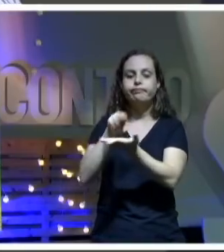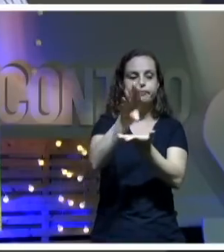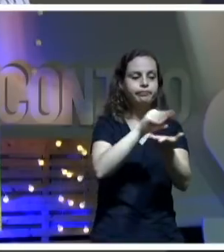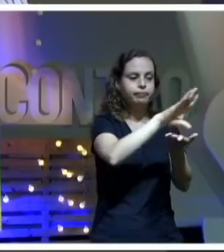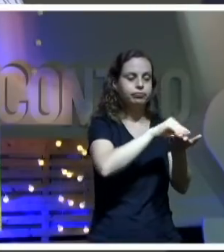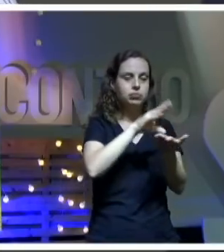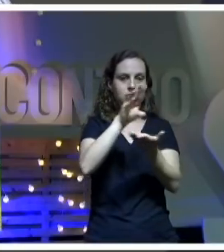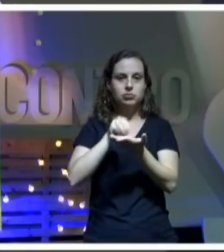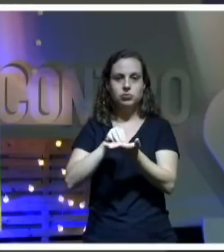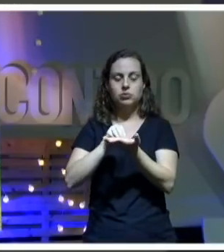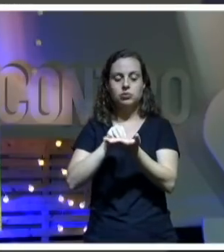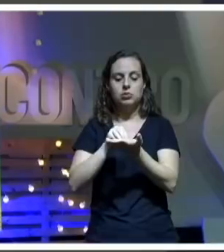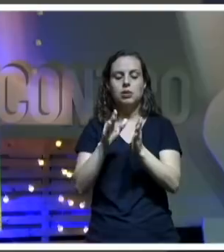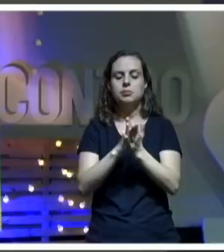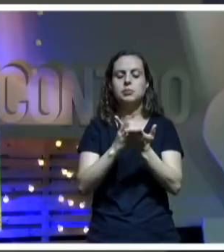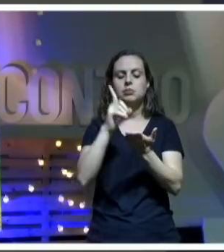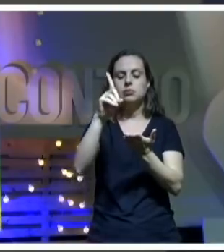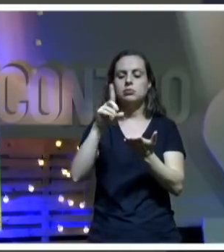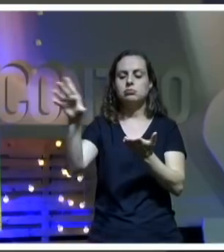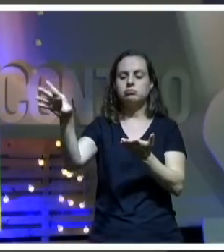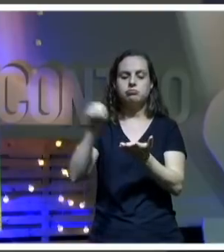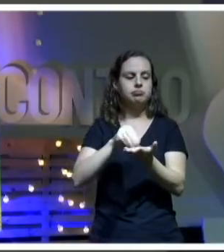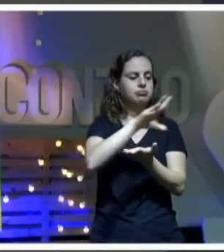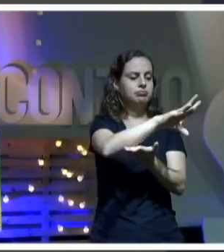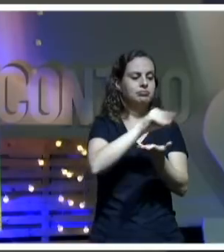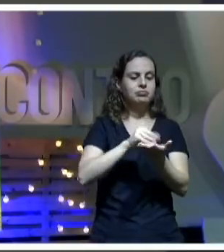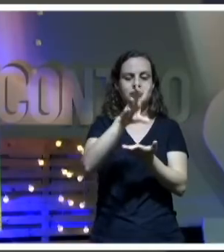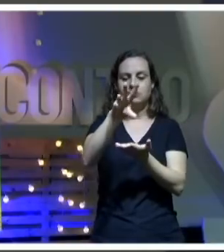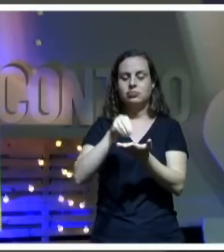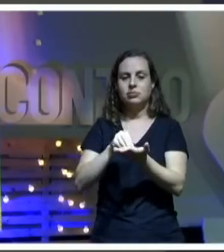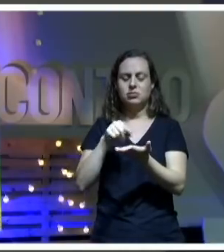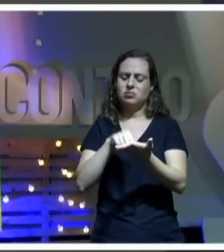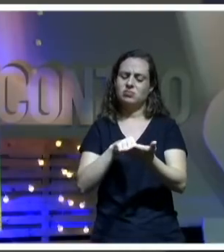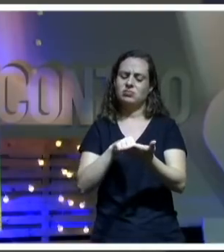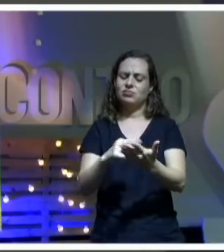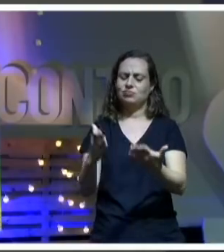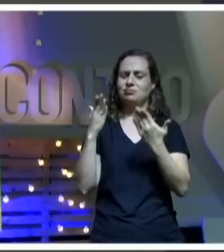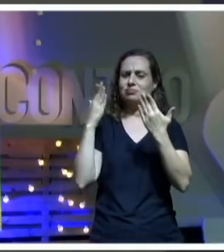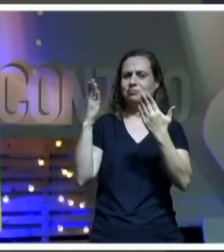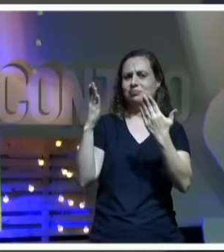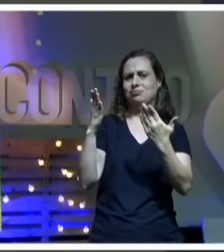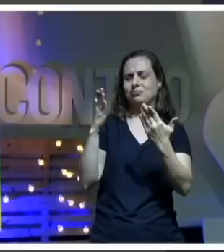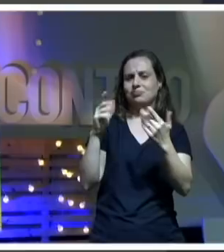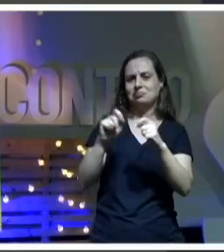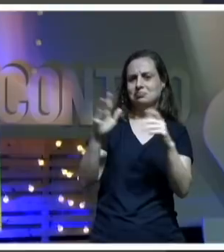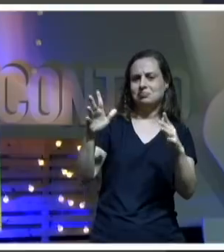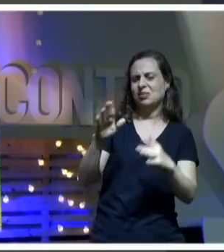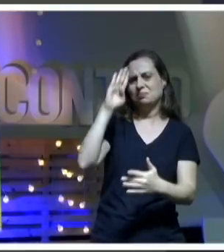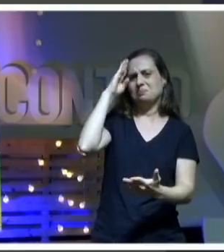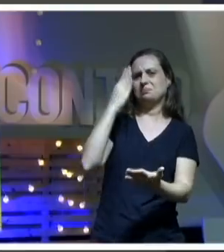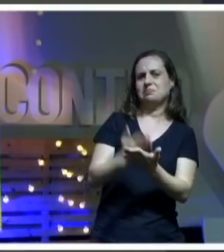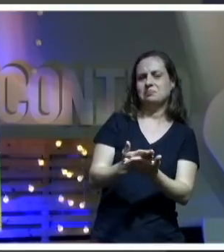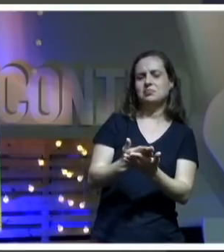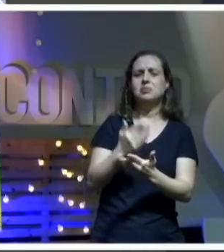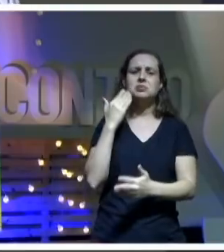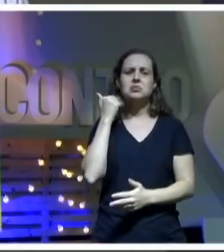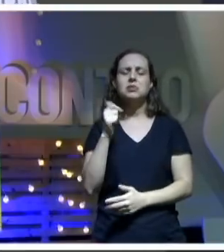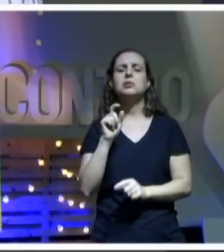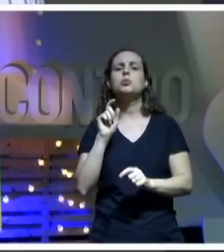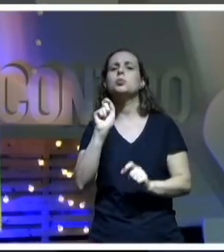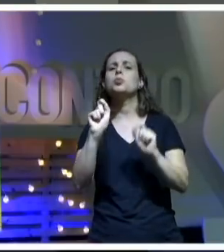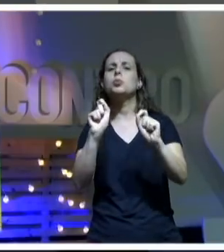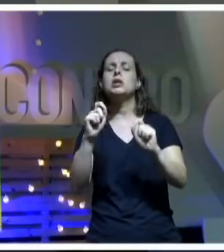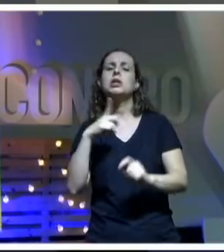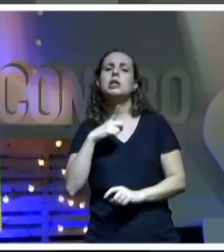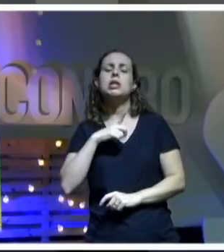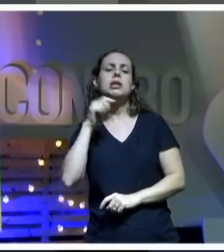deixar de crer nos milagres achar que determinados textos bíblicos não fazem parte mais saber dessa história da mulher que surpreende de